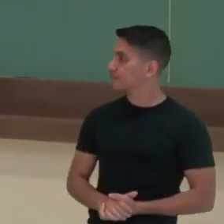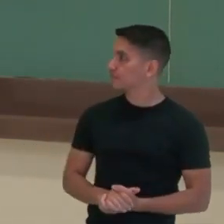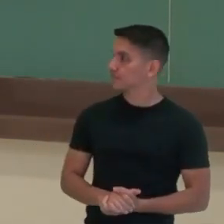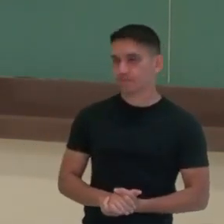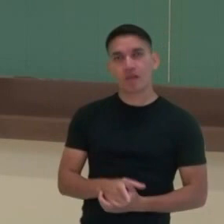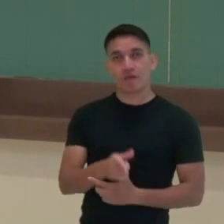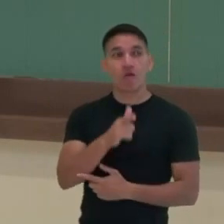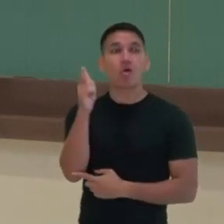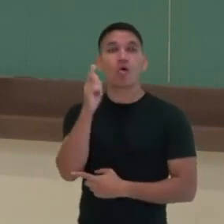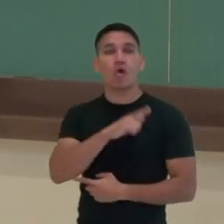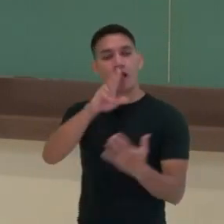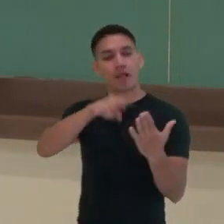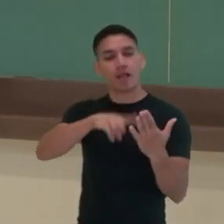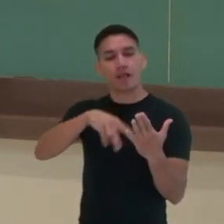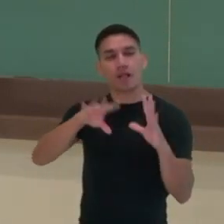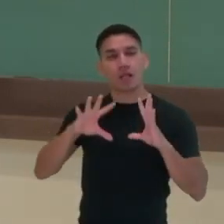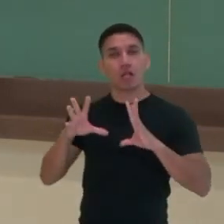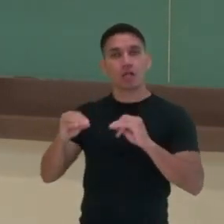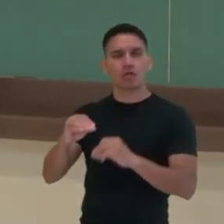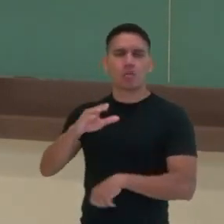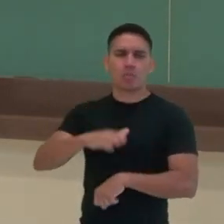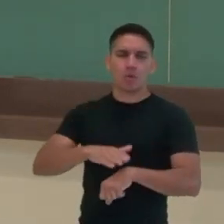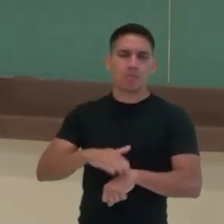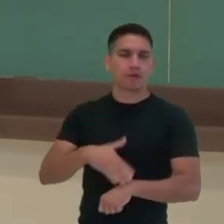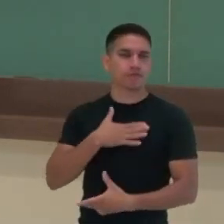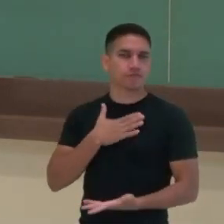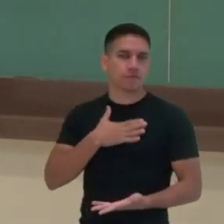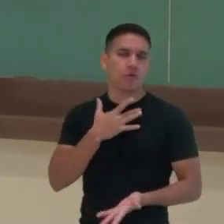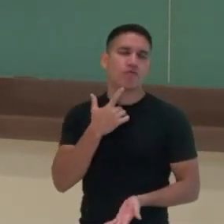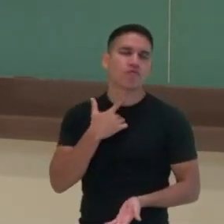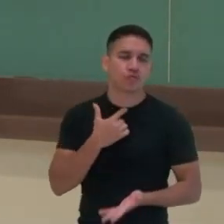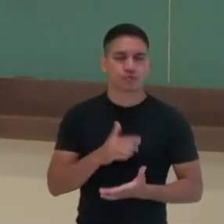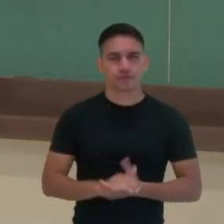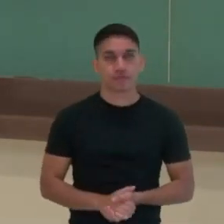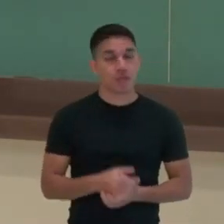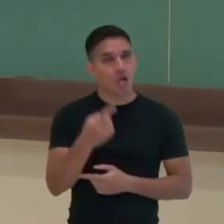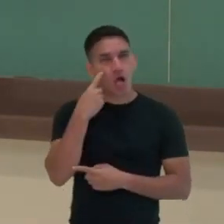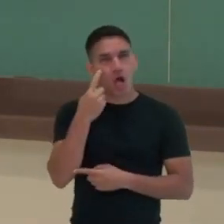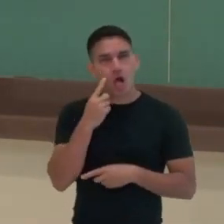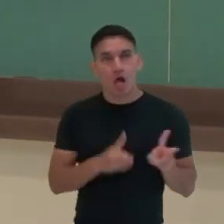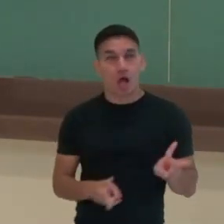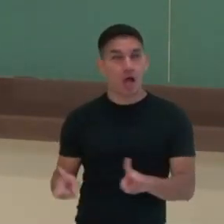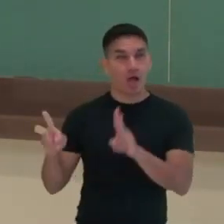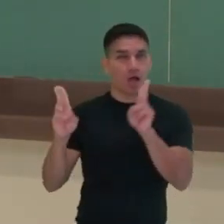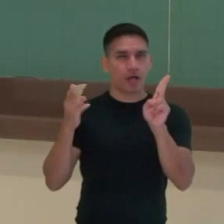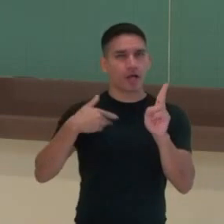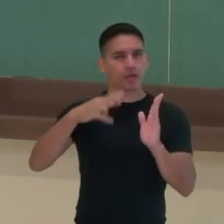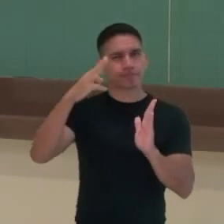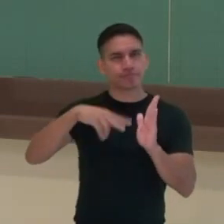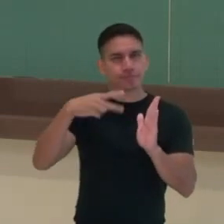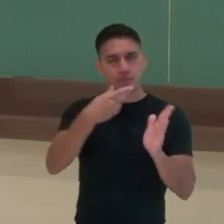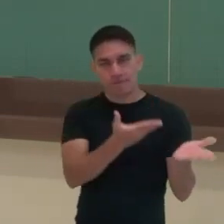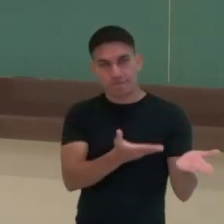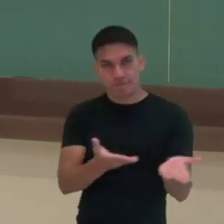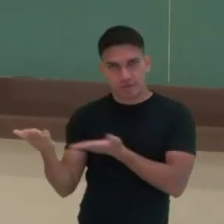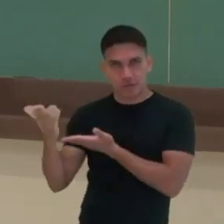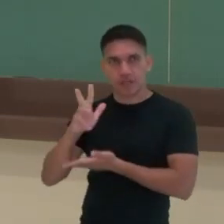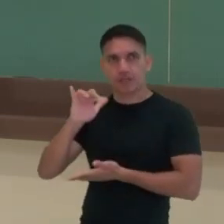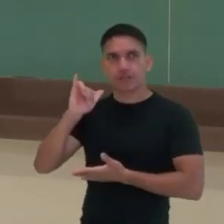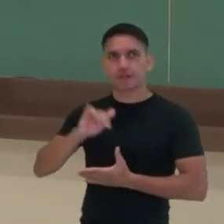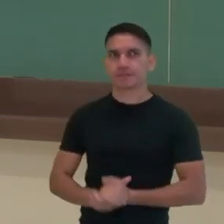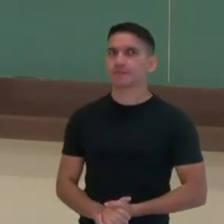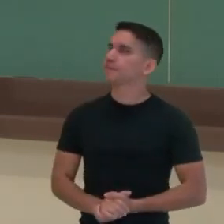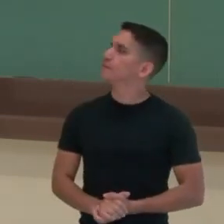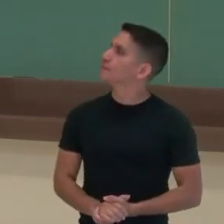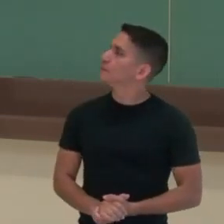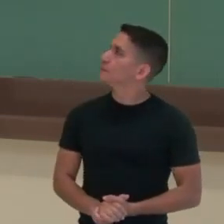você pode ler na íntegra quando tiver vontade. Então, olha esse trechinho que eu recortei para analisarmos.